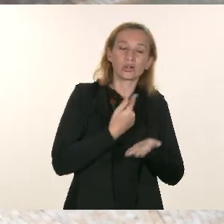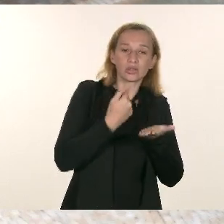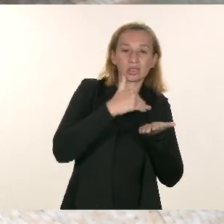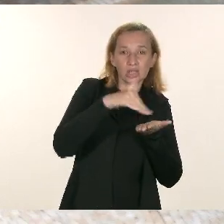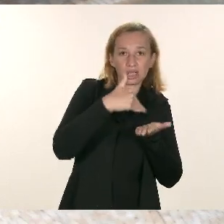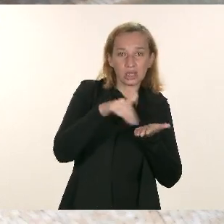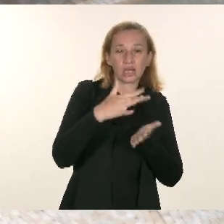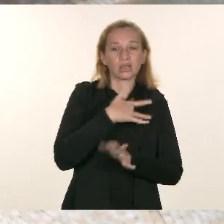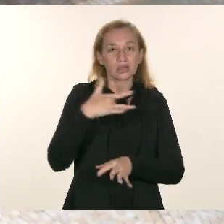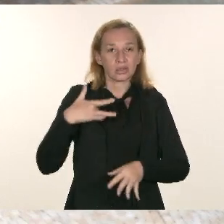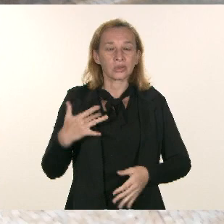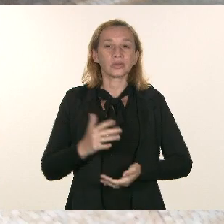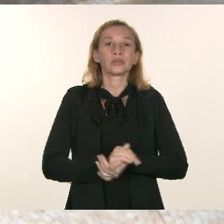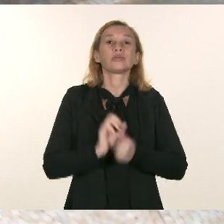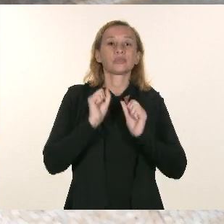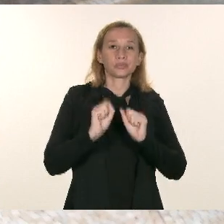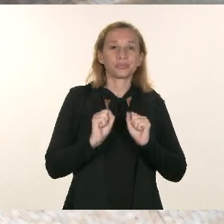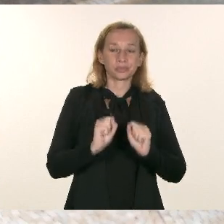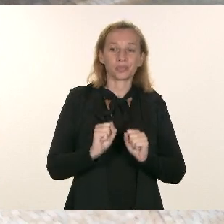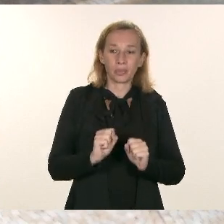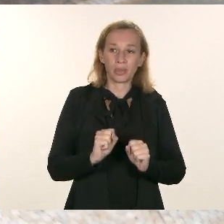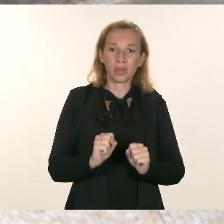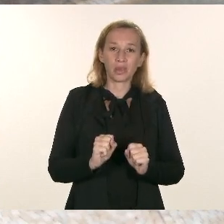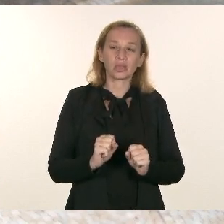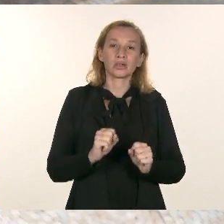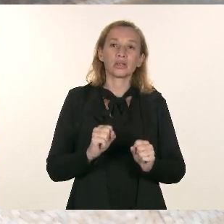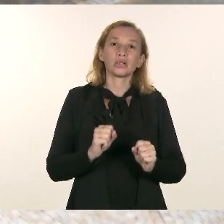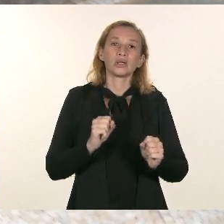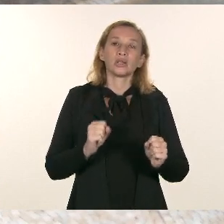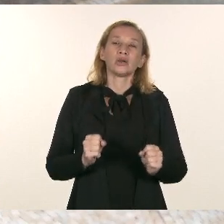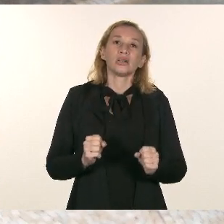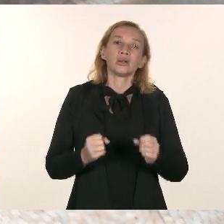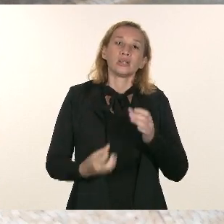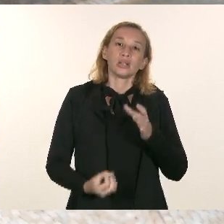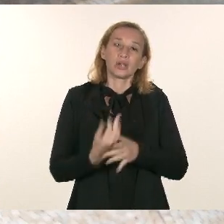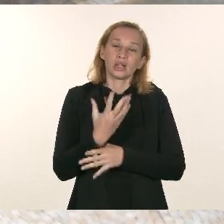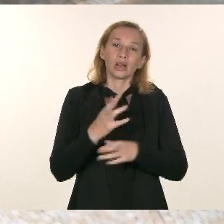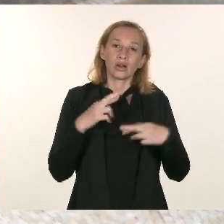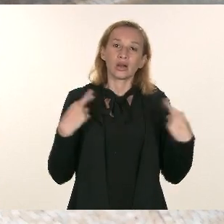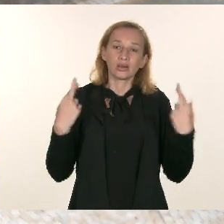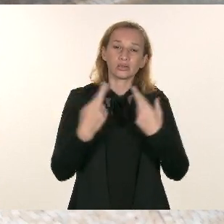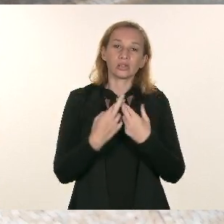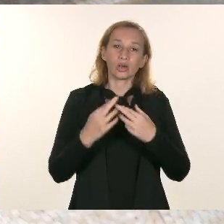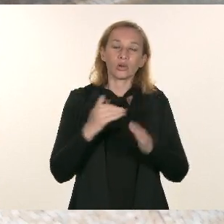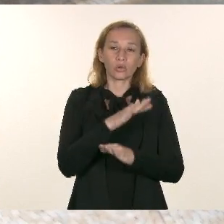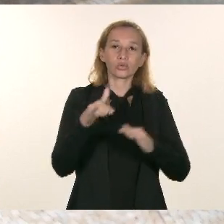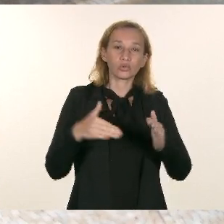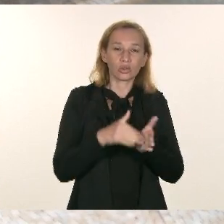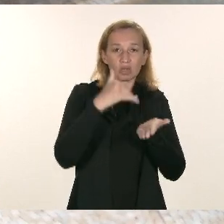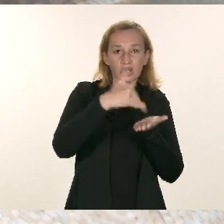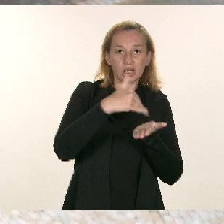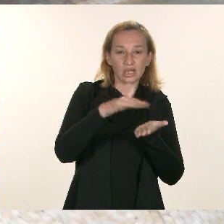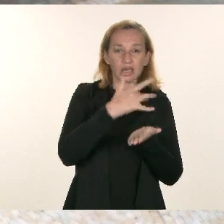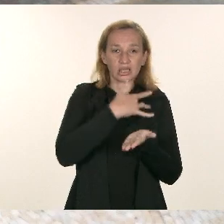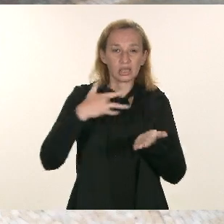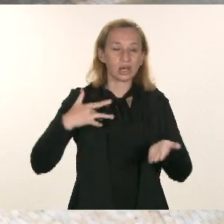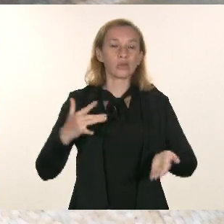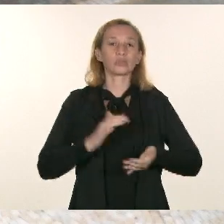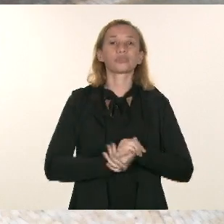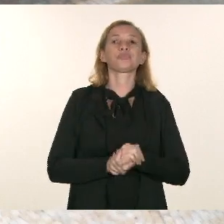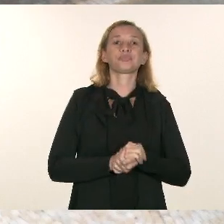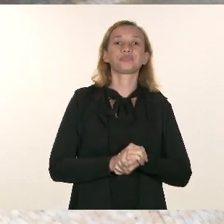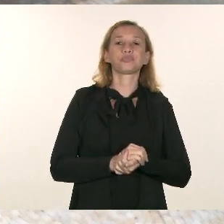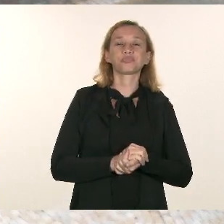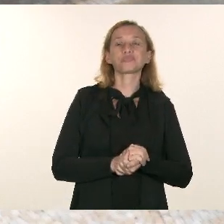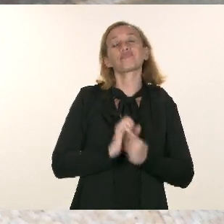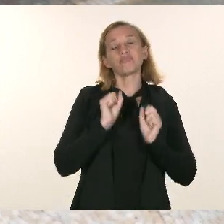de Saúde possa promover esse encontro com todos os secretários de saúde na próxima reunião do CONASENS, para que a